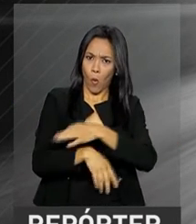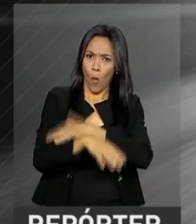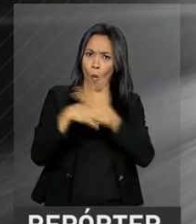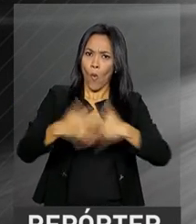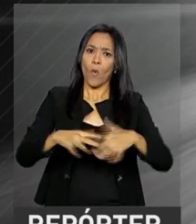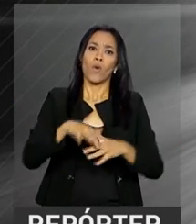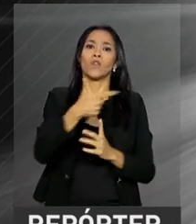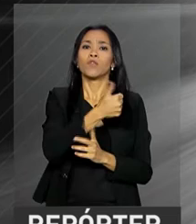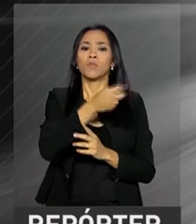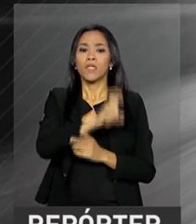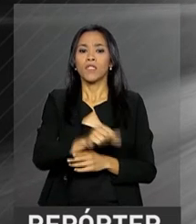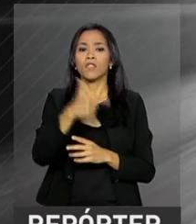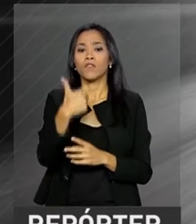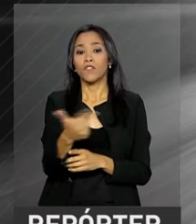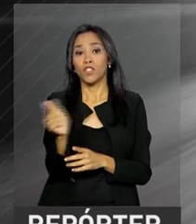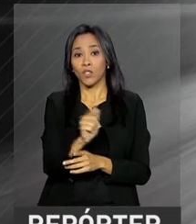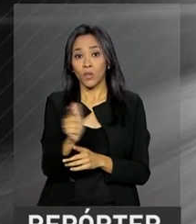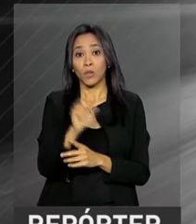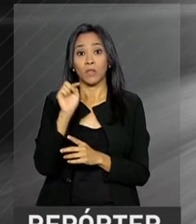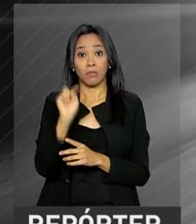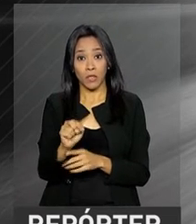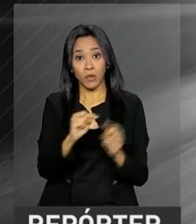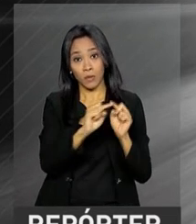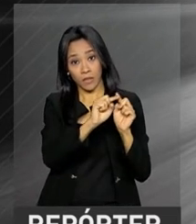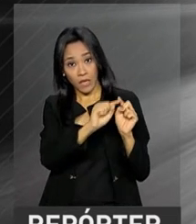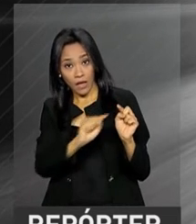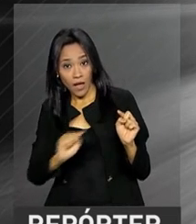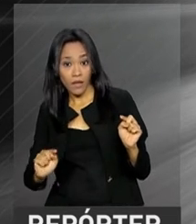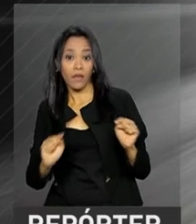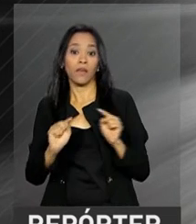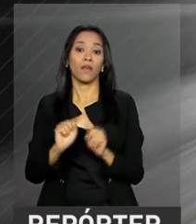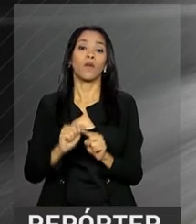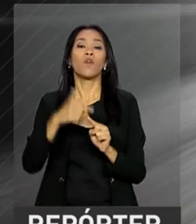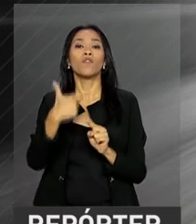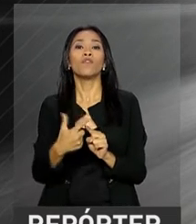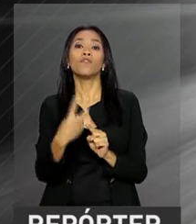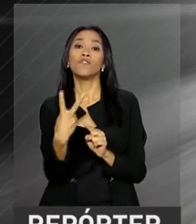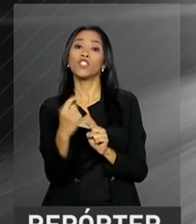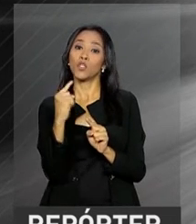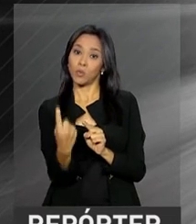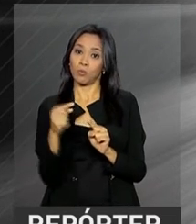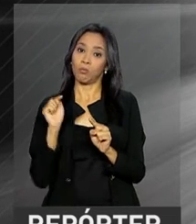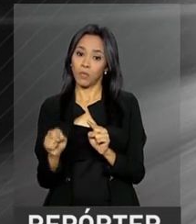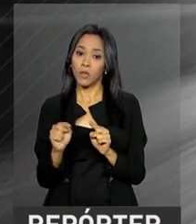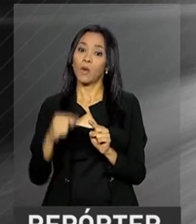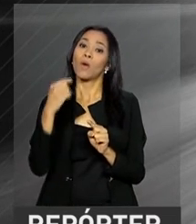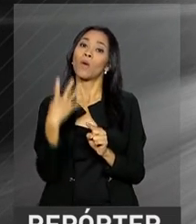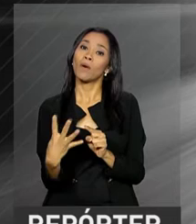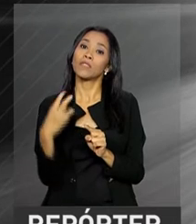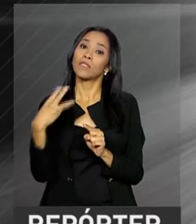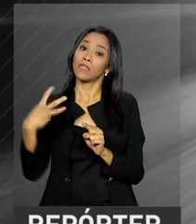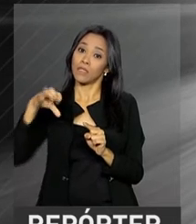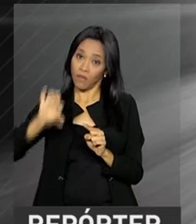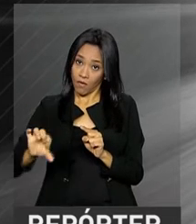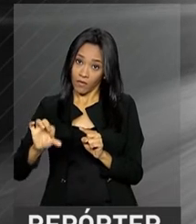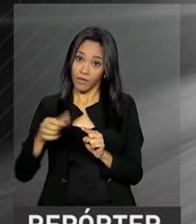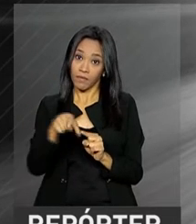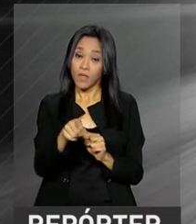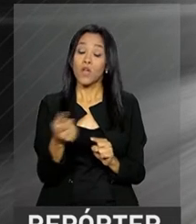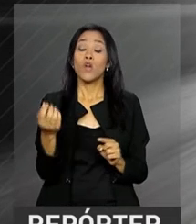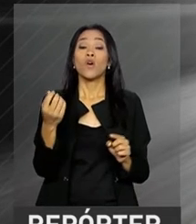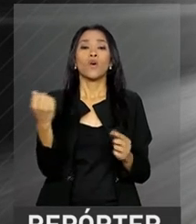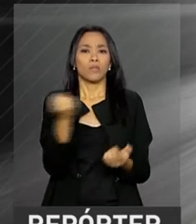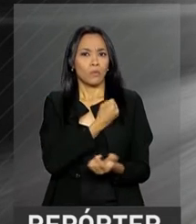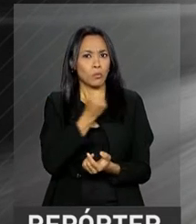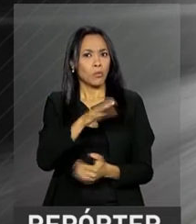era de 22.517 e em 2016 passou para 21.847. 439. O número de